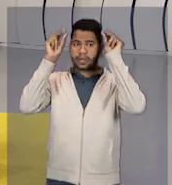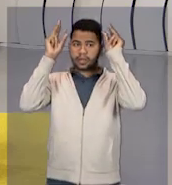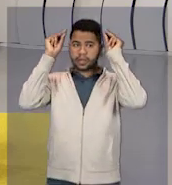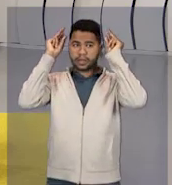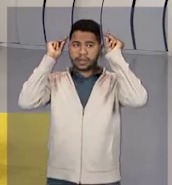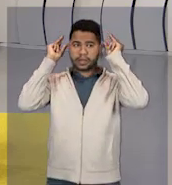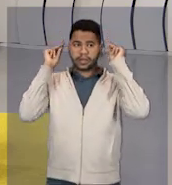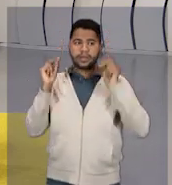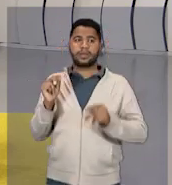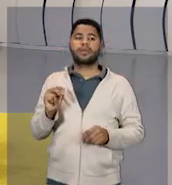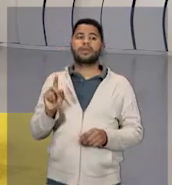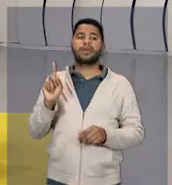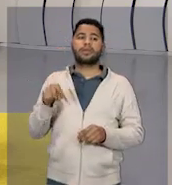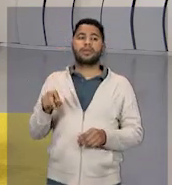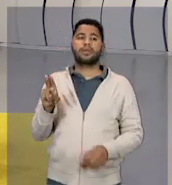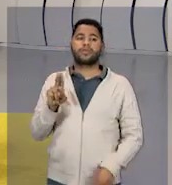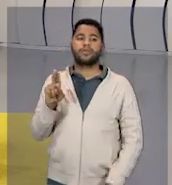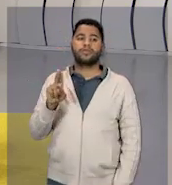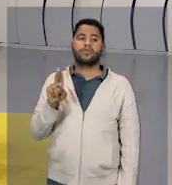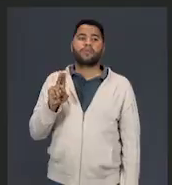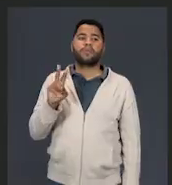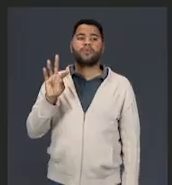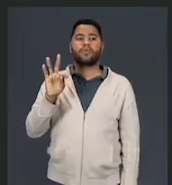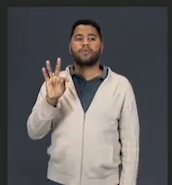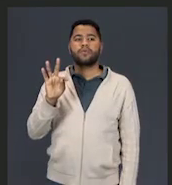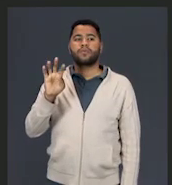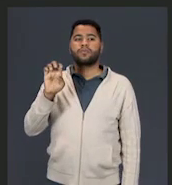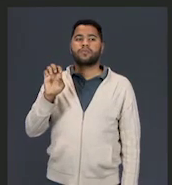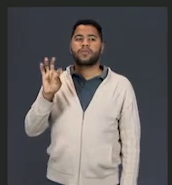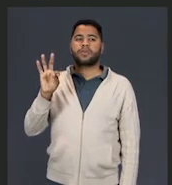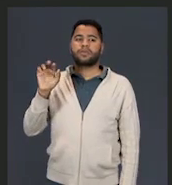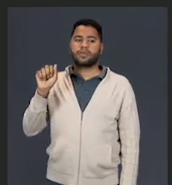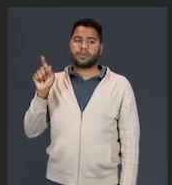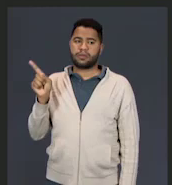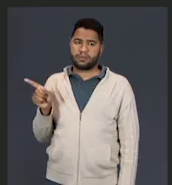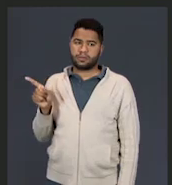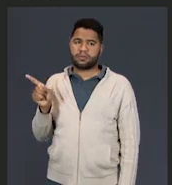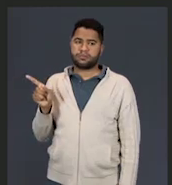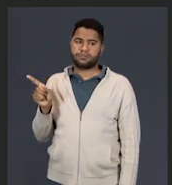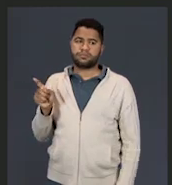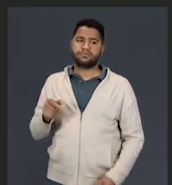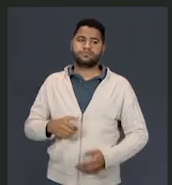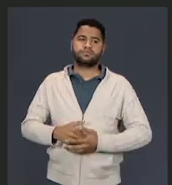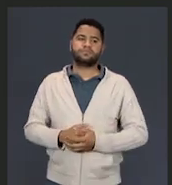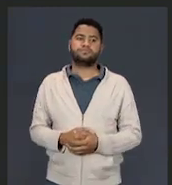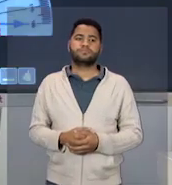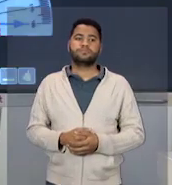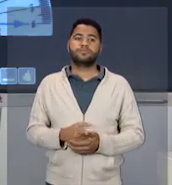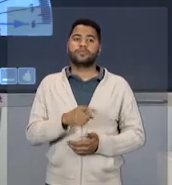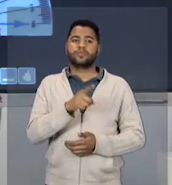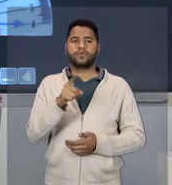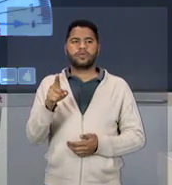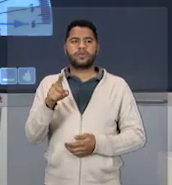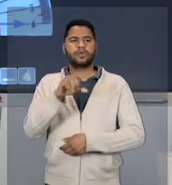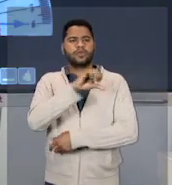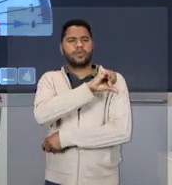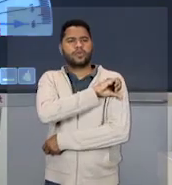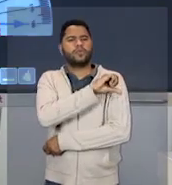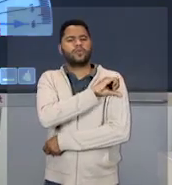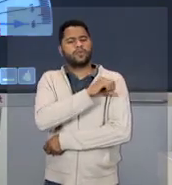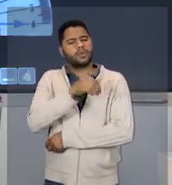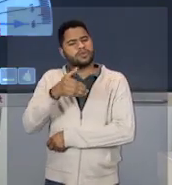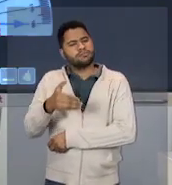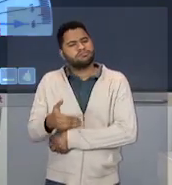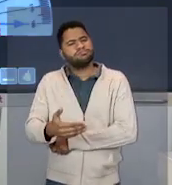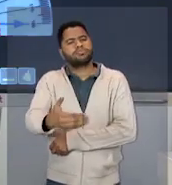vamos acostumar com essas letras. Você vai ver muito dessas letras daqui para frente, tá certo? Você está no 9º ano aí, daqui para